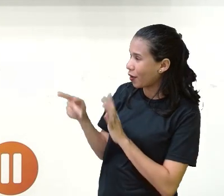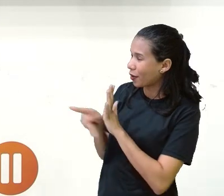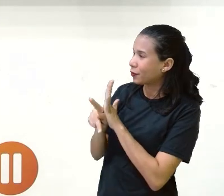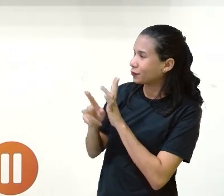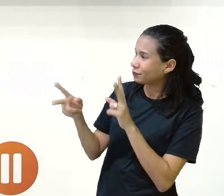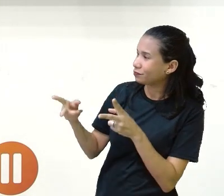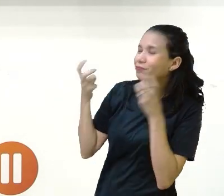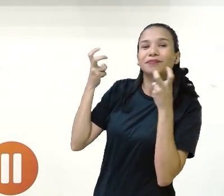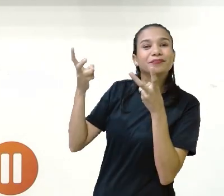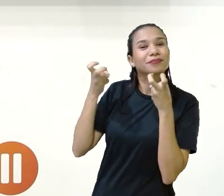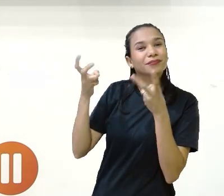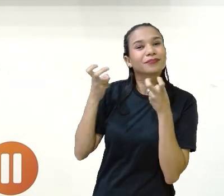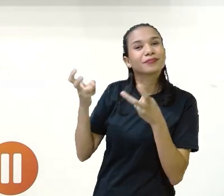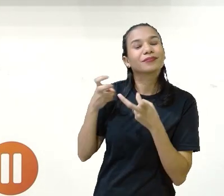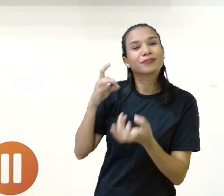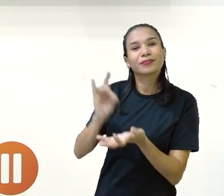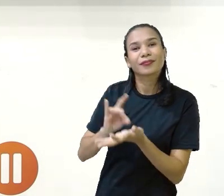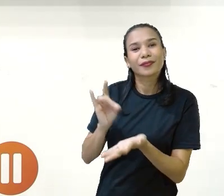alguns